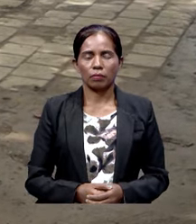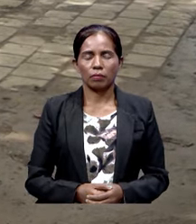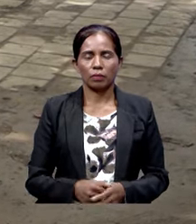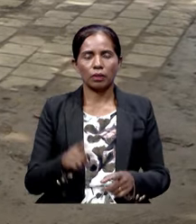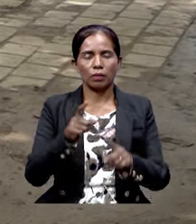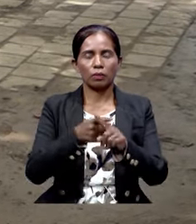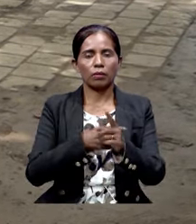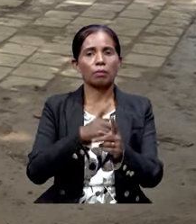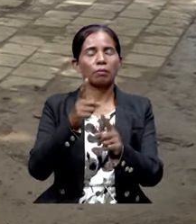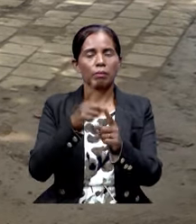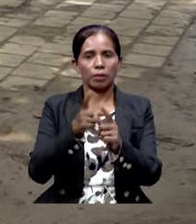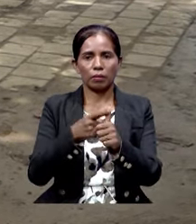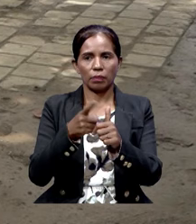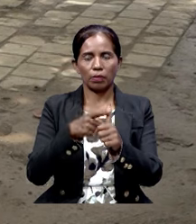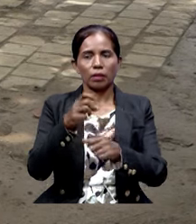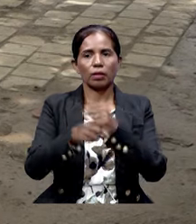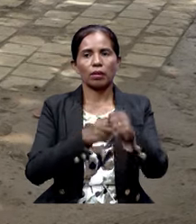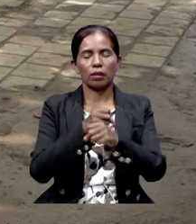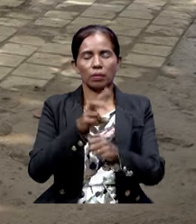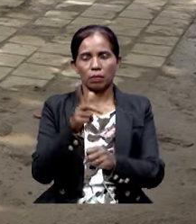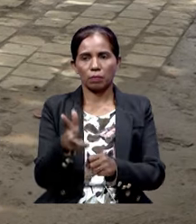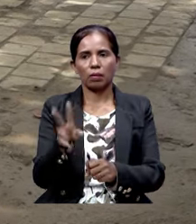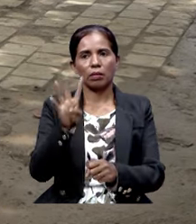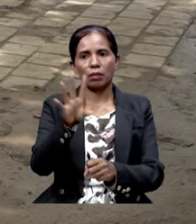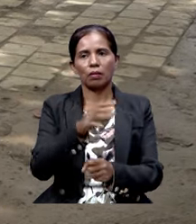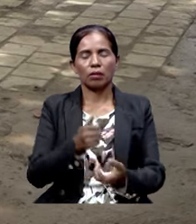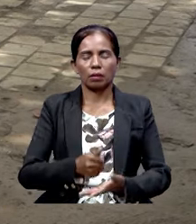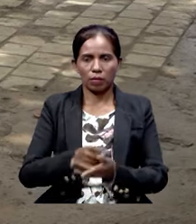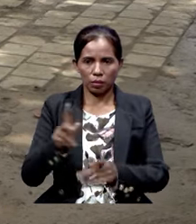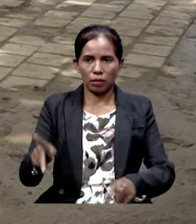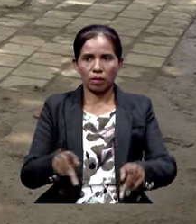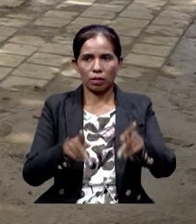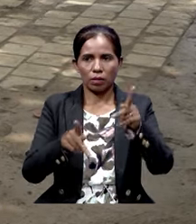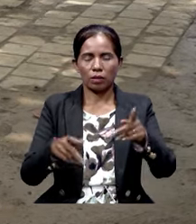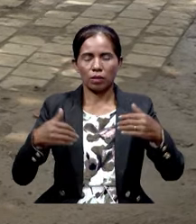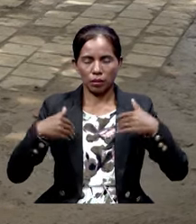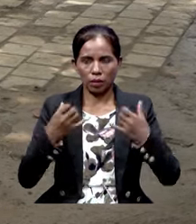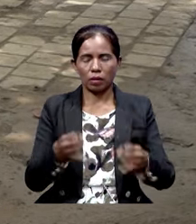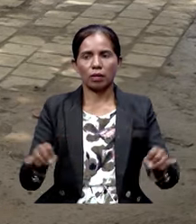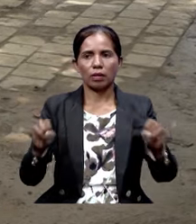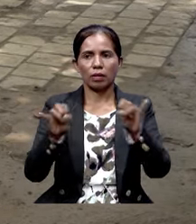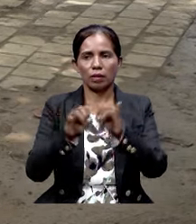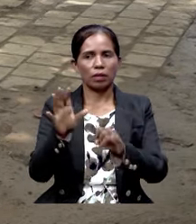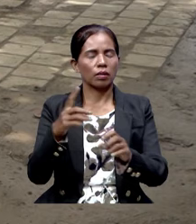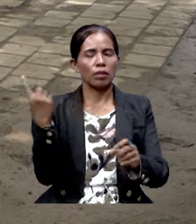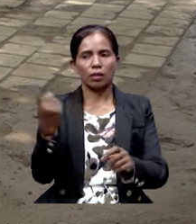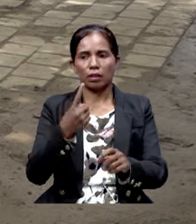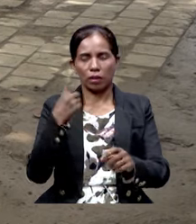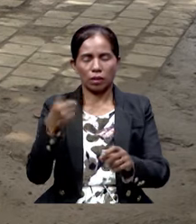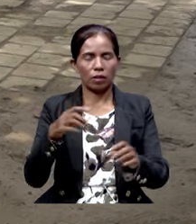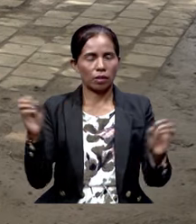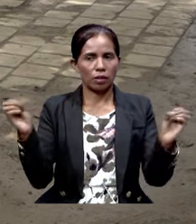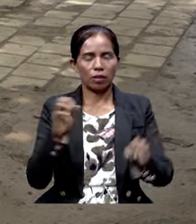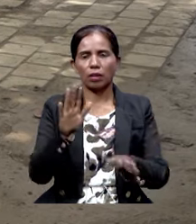Ia tina riung rua ronolo rasinghat. Atendimento publiko, ia institusaun balung na fati